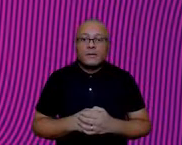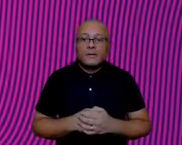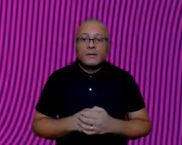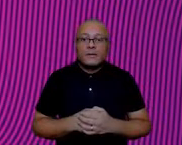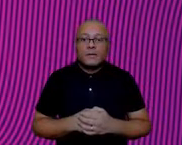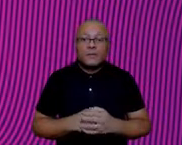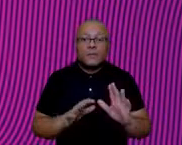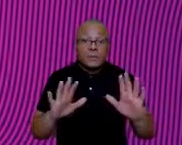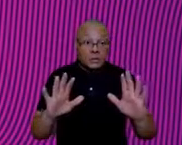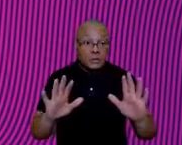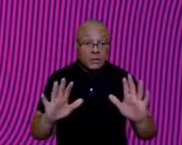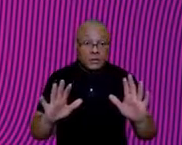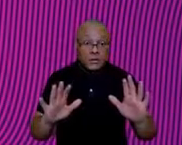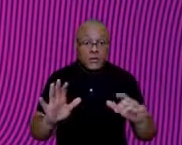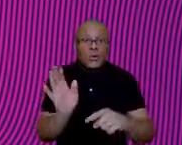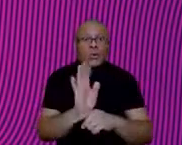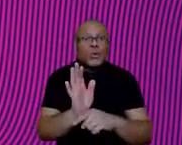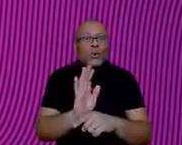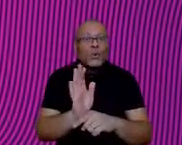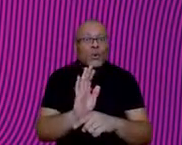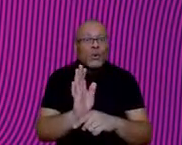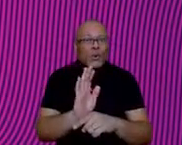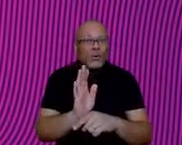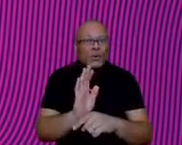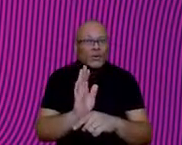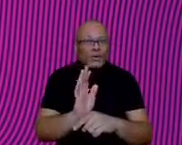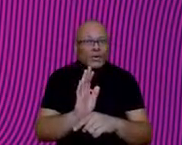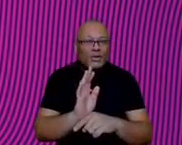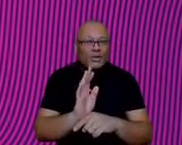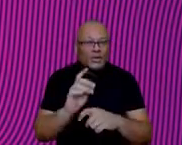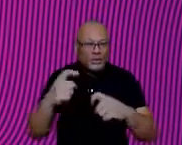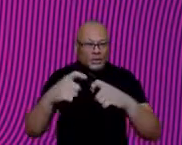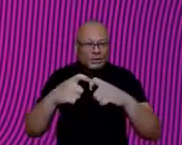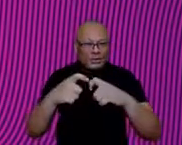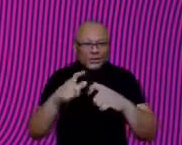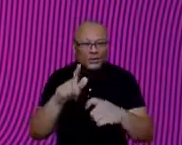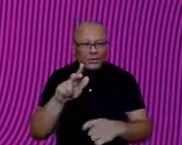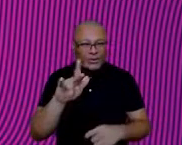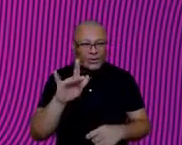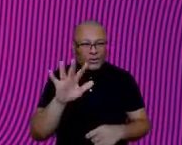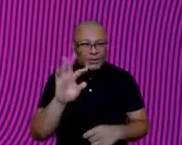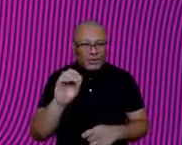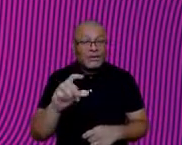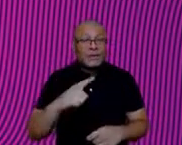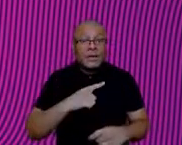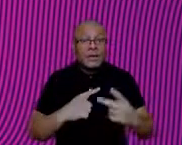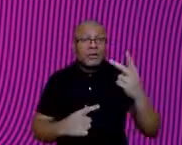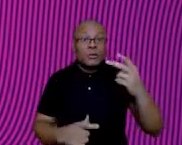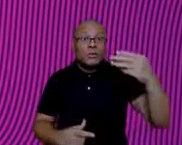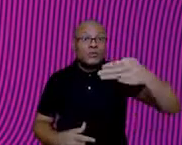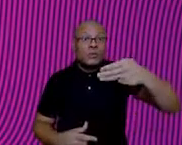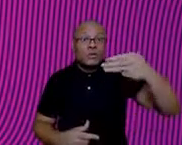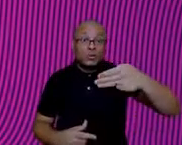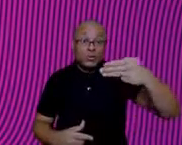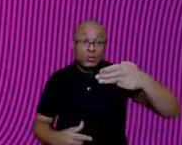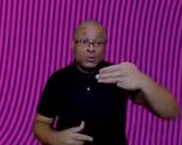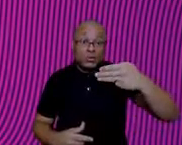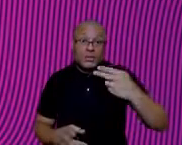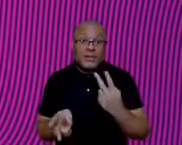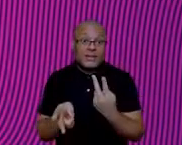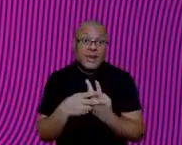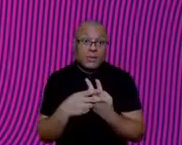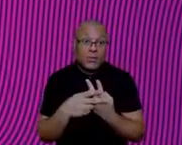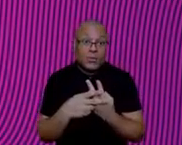O vídeo do Dr. Gustavo travou, ainda teríamos 2 minutos da apresentação dele. Tem